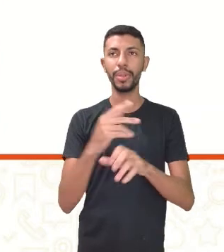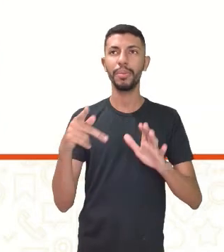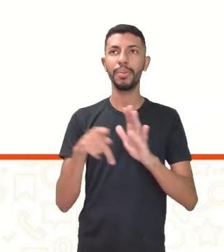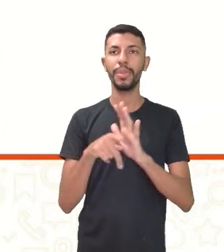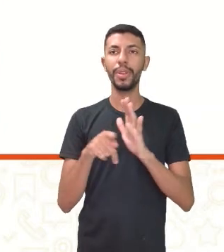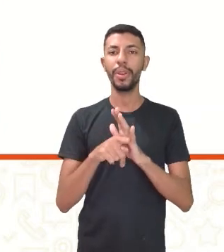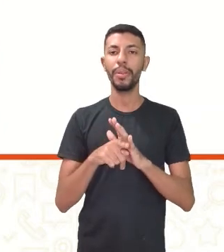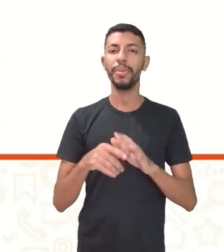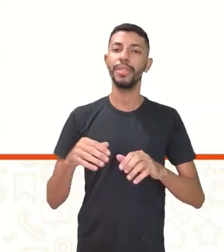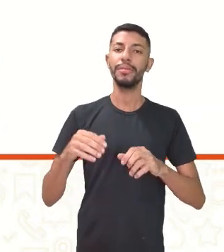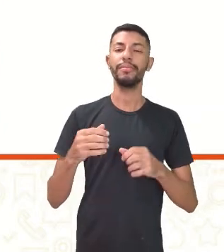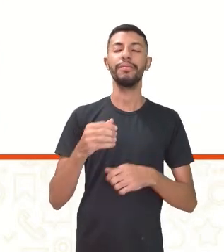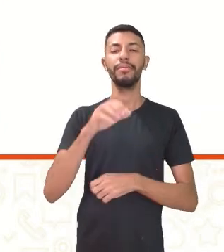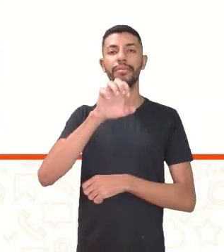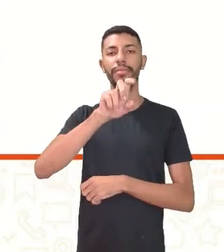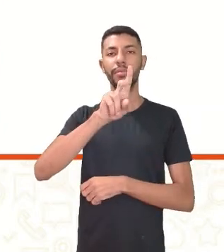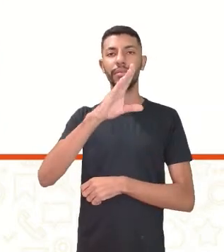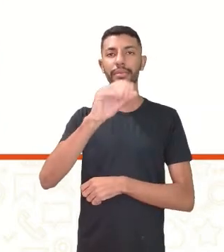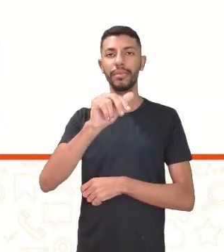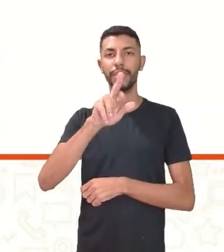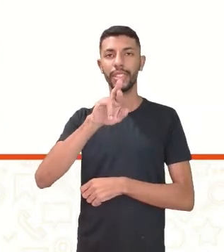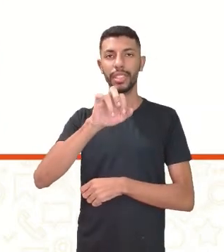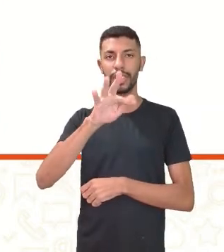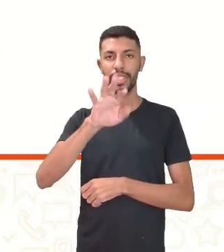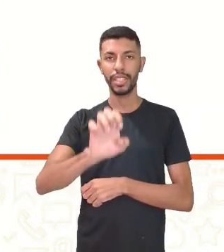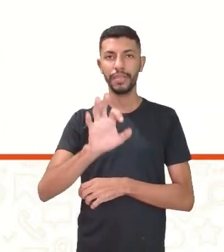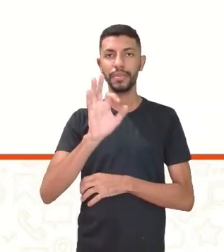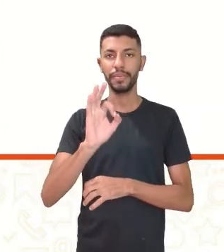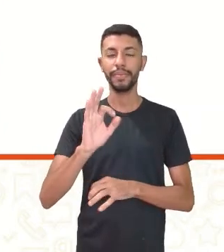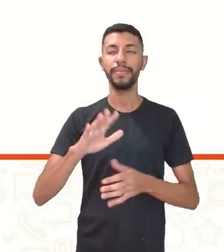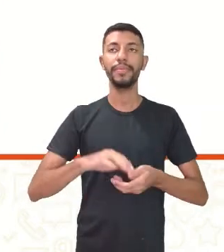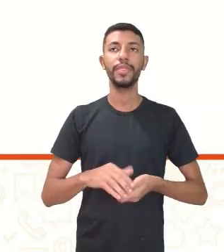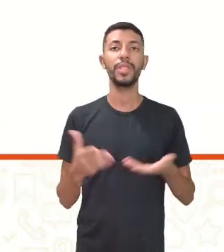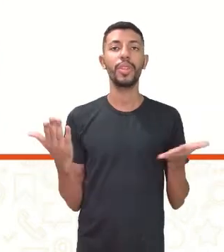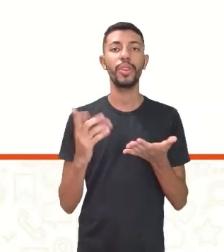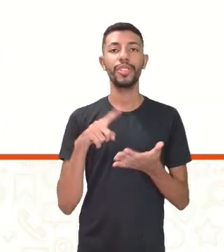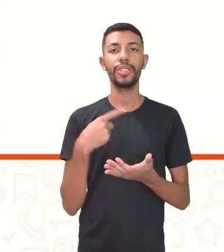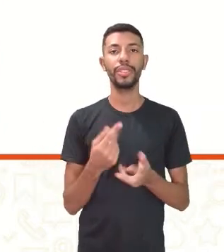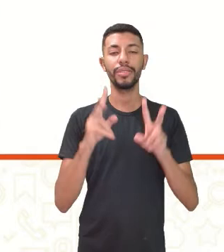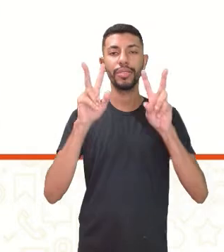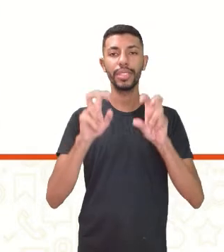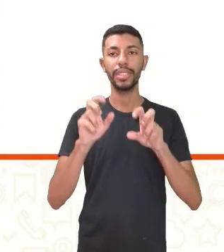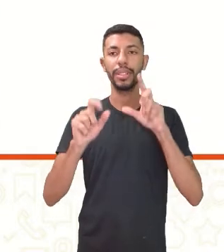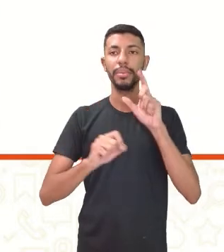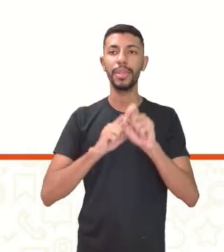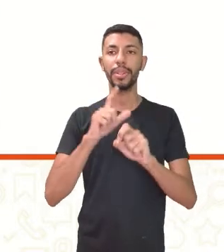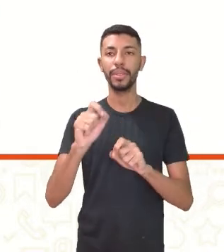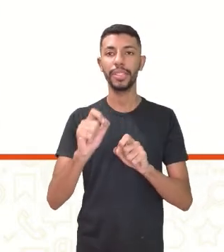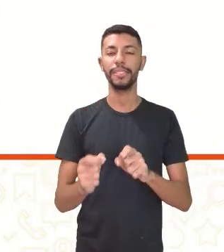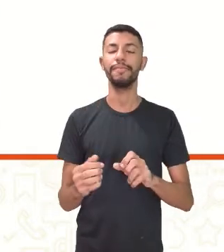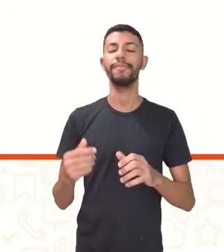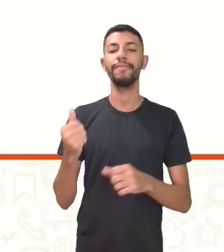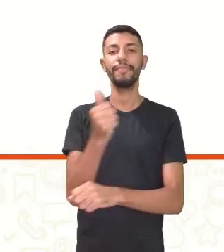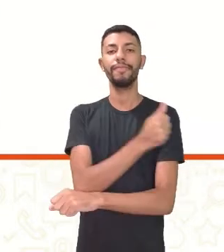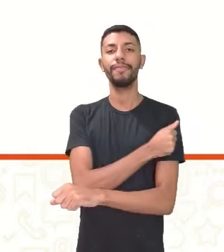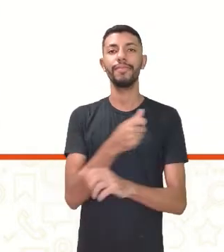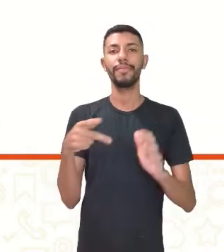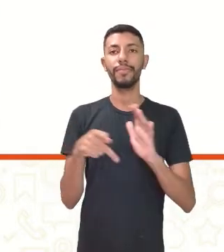hoje nós vamos falar desse estudante com deficiência intelectual, mas no AEE. E o que é o